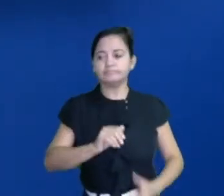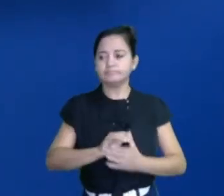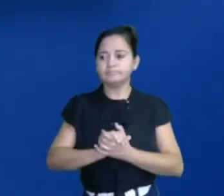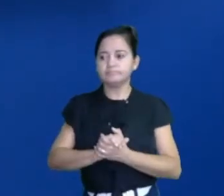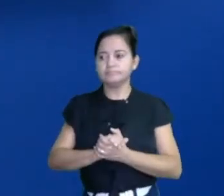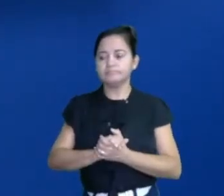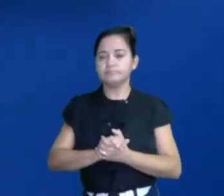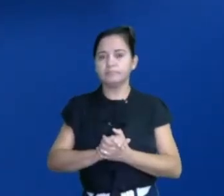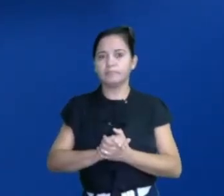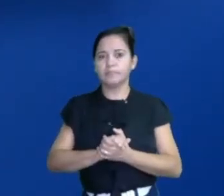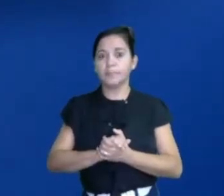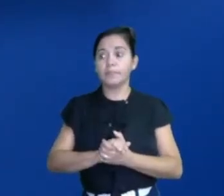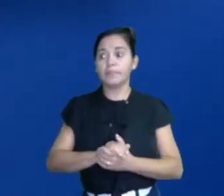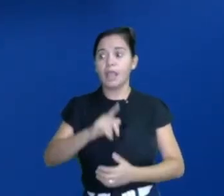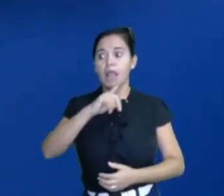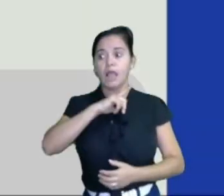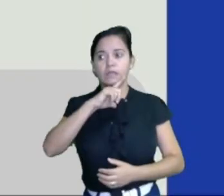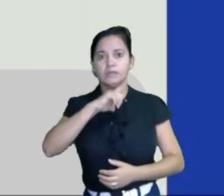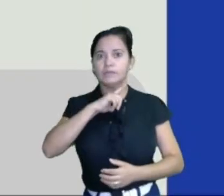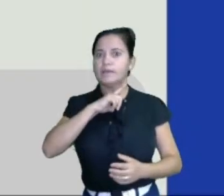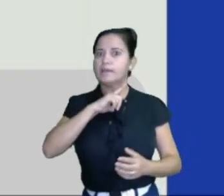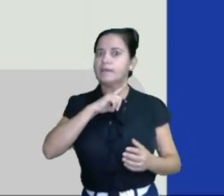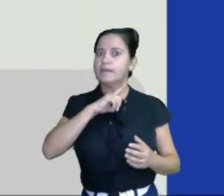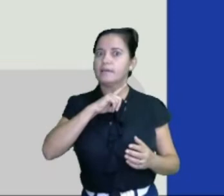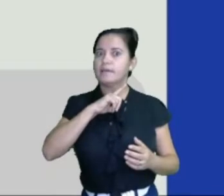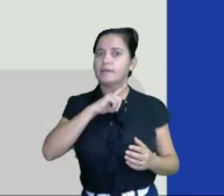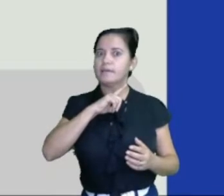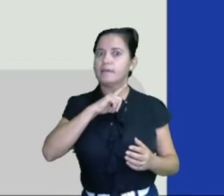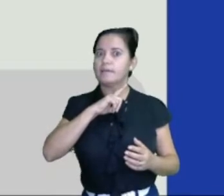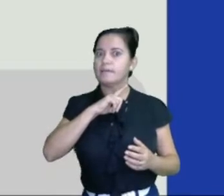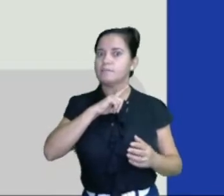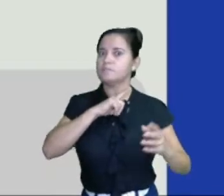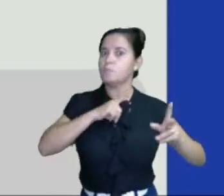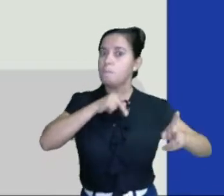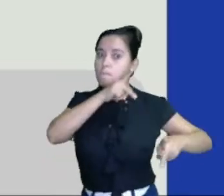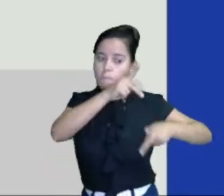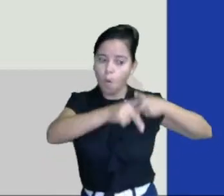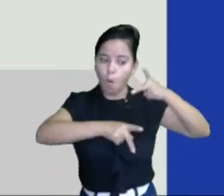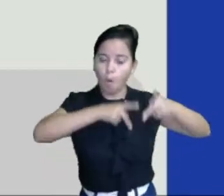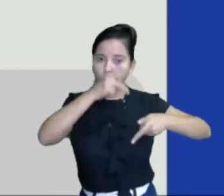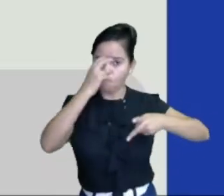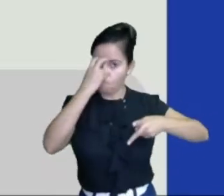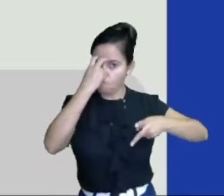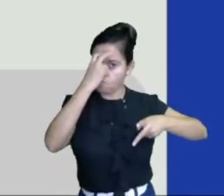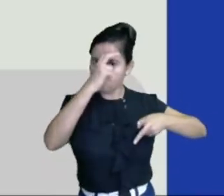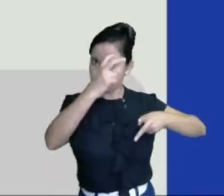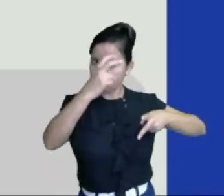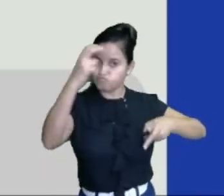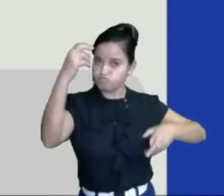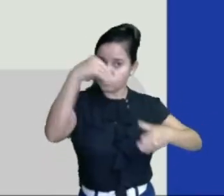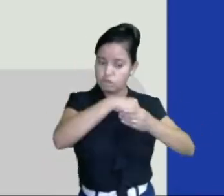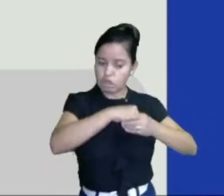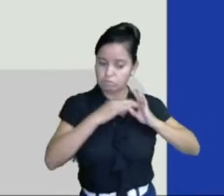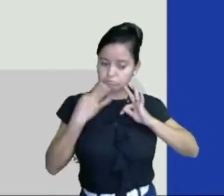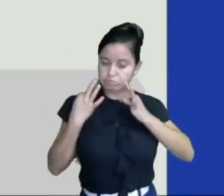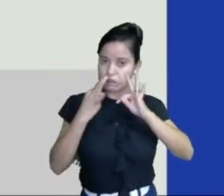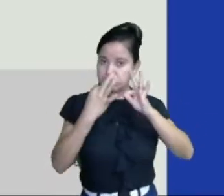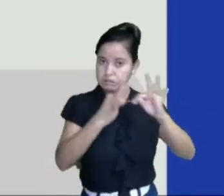Temos aqui, patrimônio dos povos, certo? Que é formado pelas